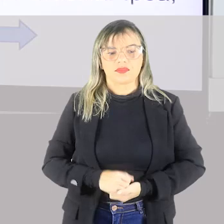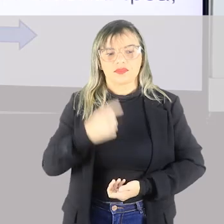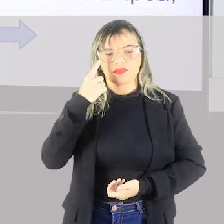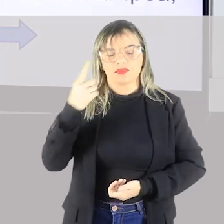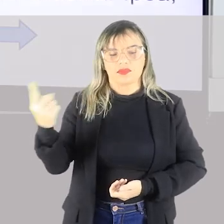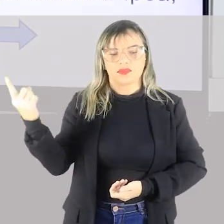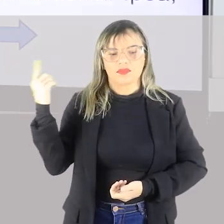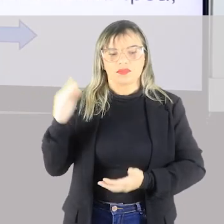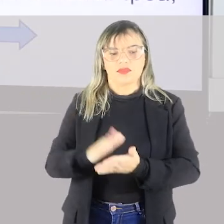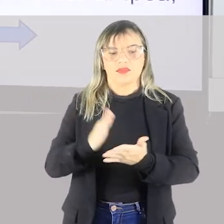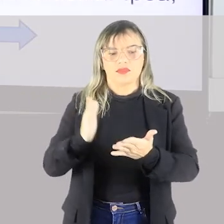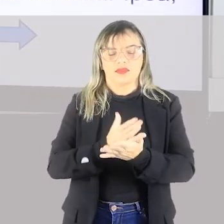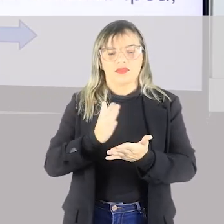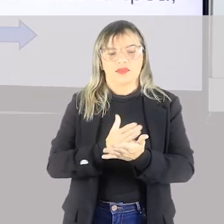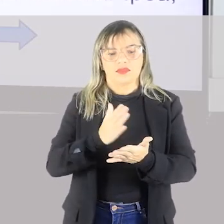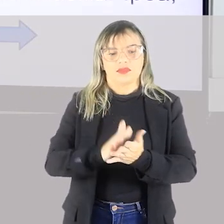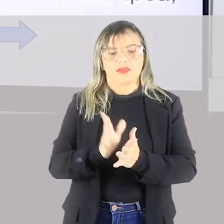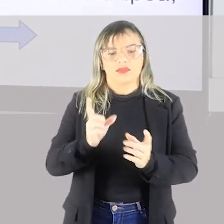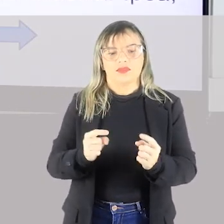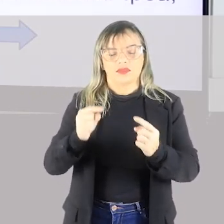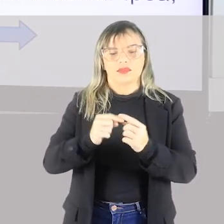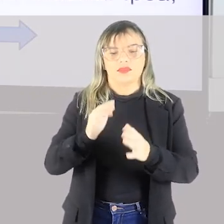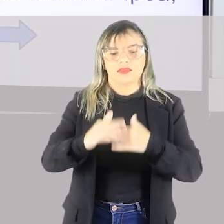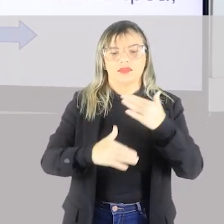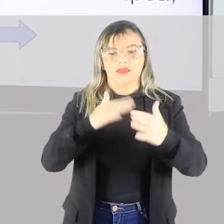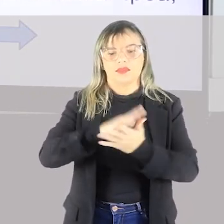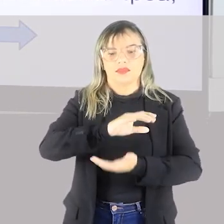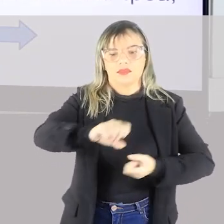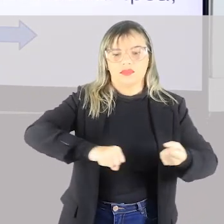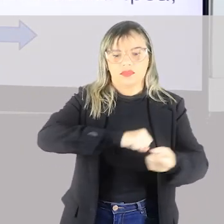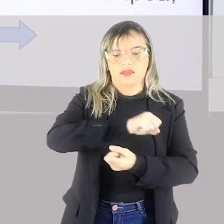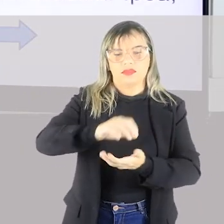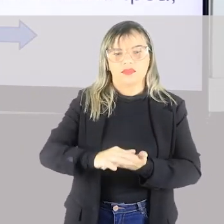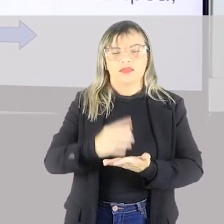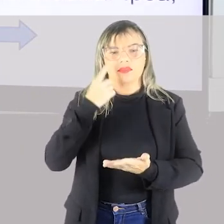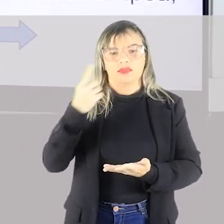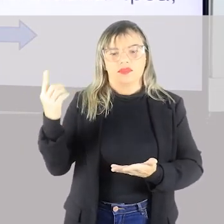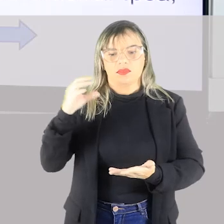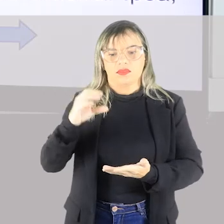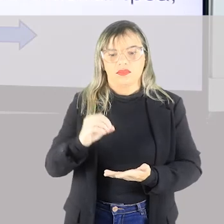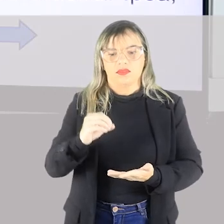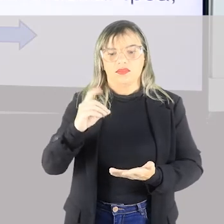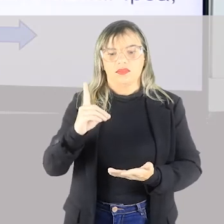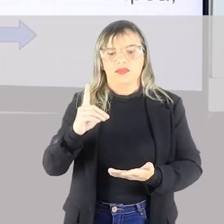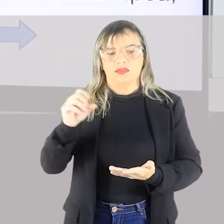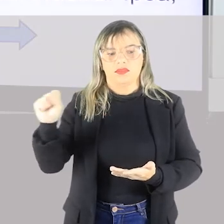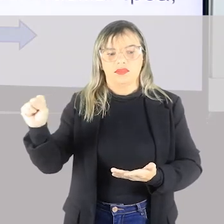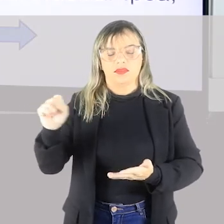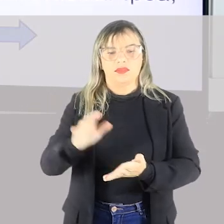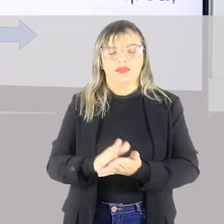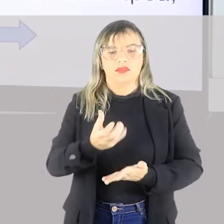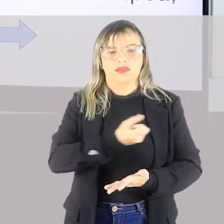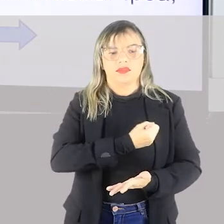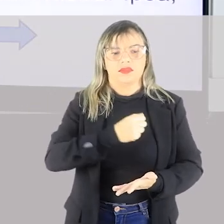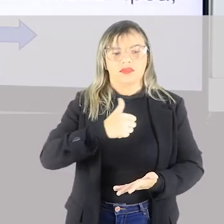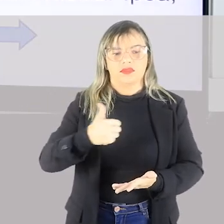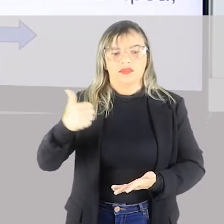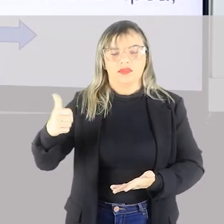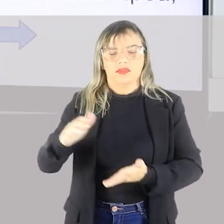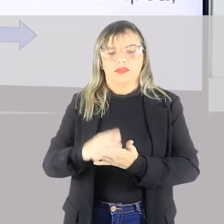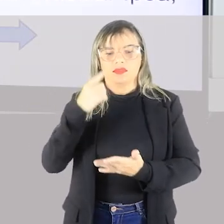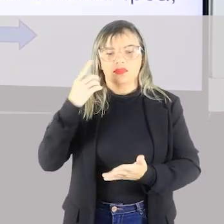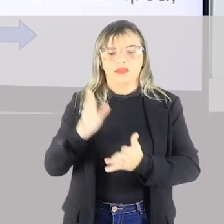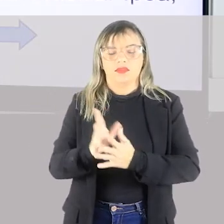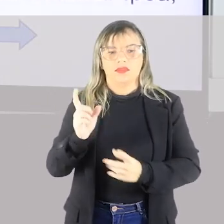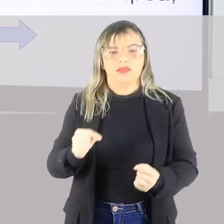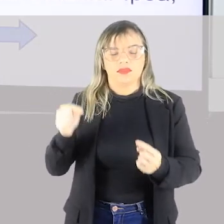ele é tirado do caderno Objetivos de Desenvolvimento Sustentável, chamado de ODS, número 11, e tem a